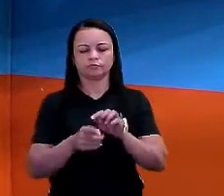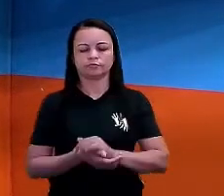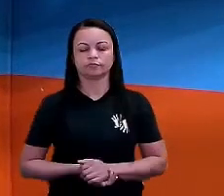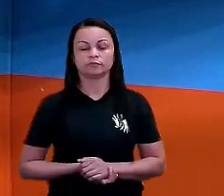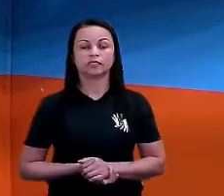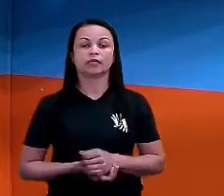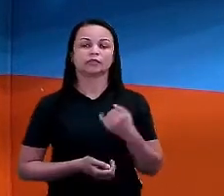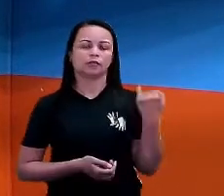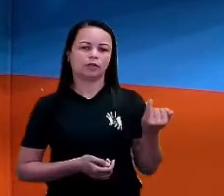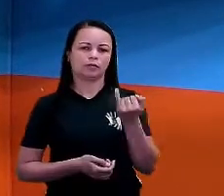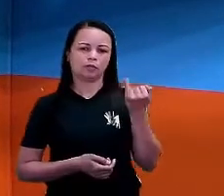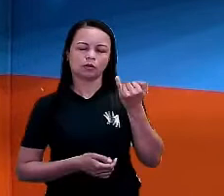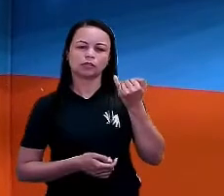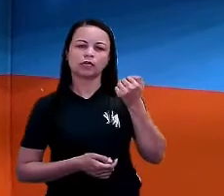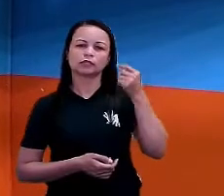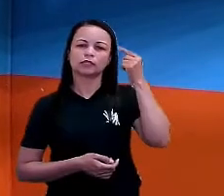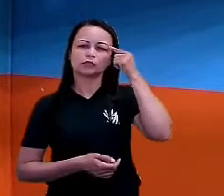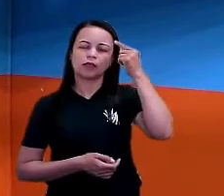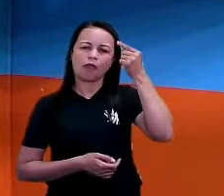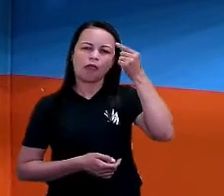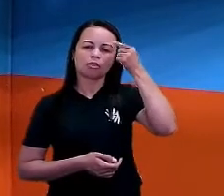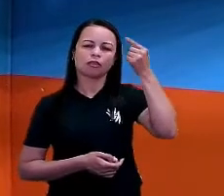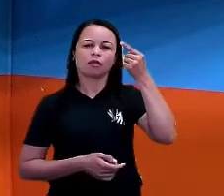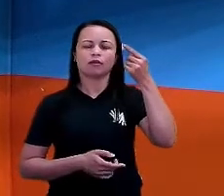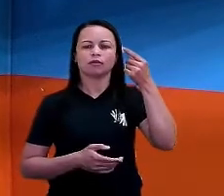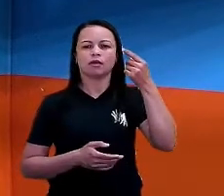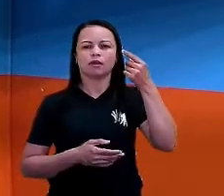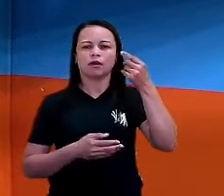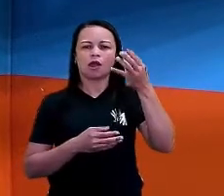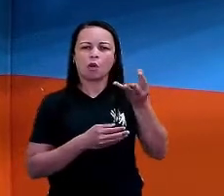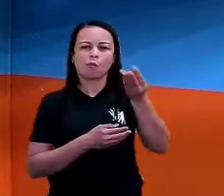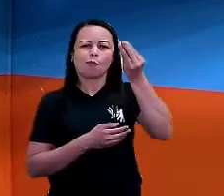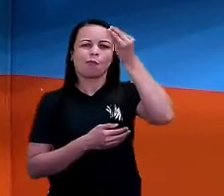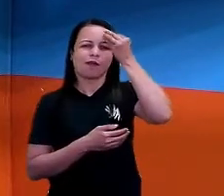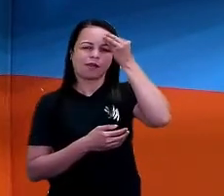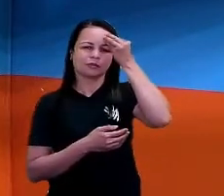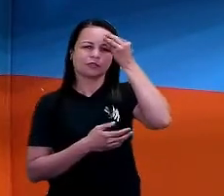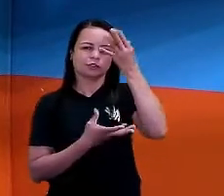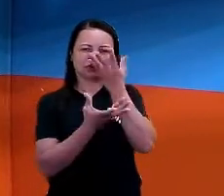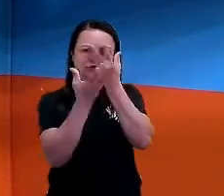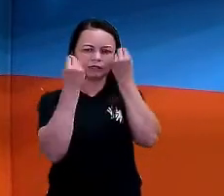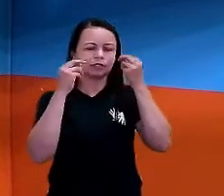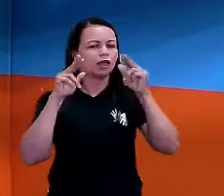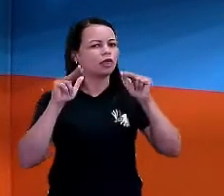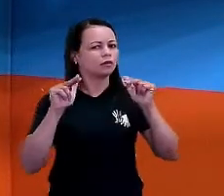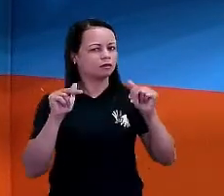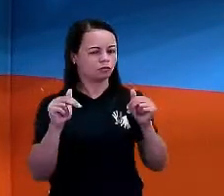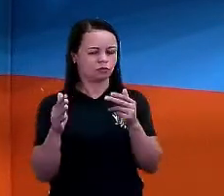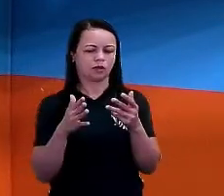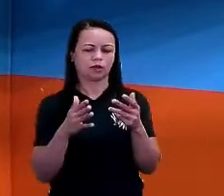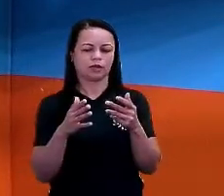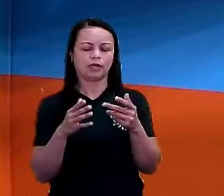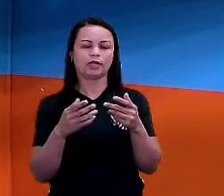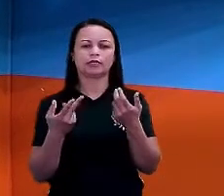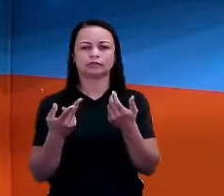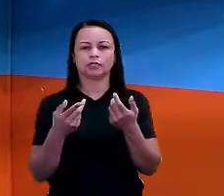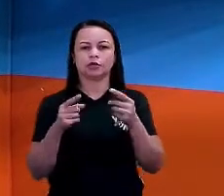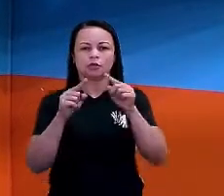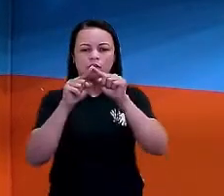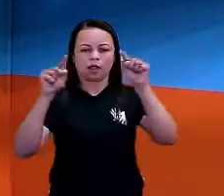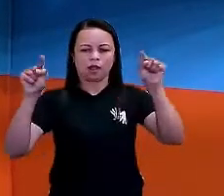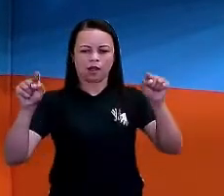importante que a gente tenha essa ideia, guarde isso, para não esquecer jamais. Então, o retângulo, ele não é um polígono